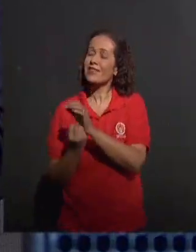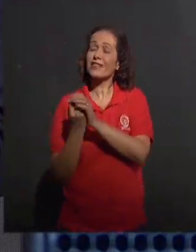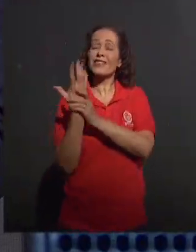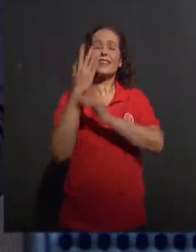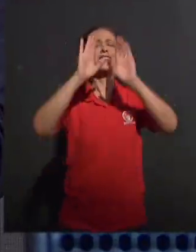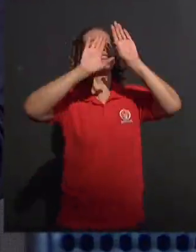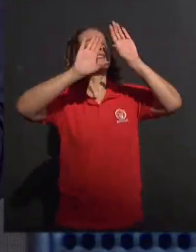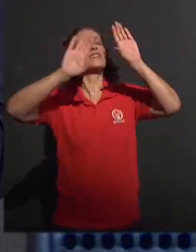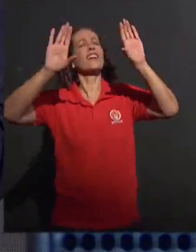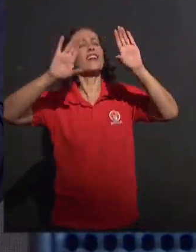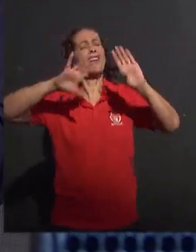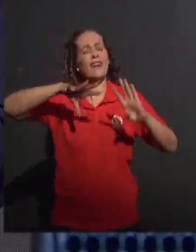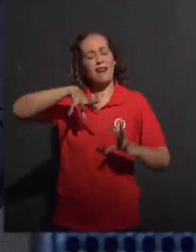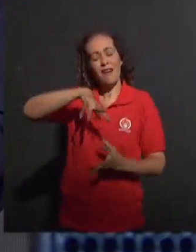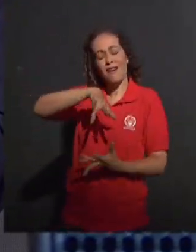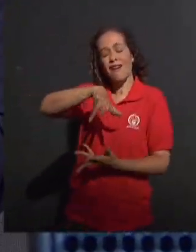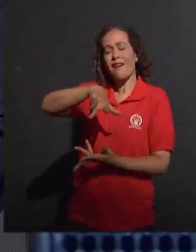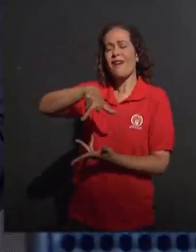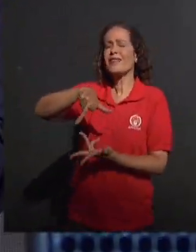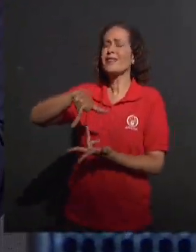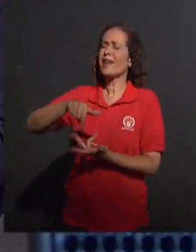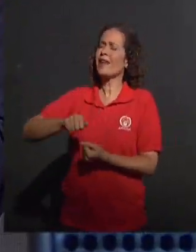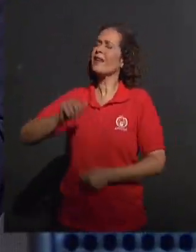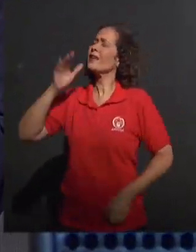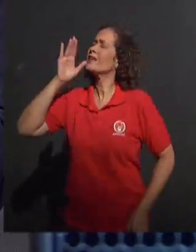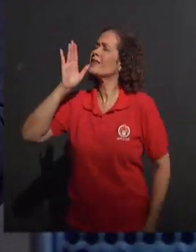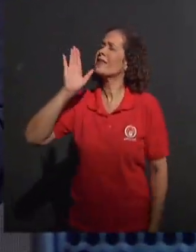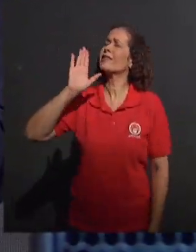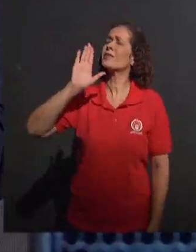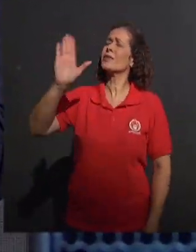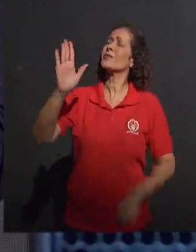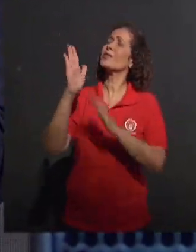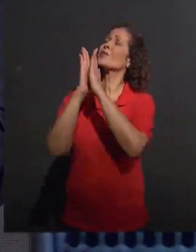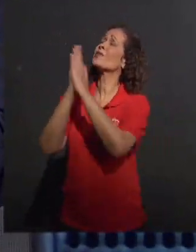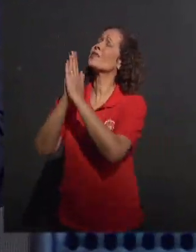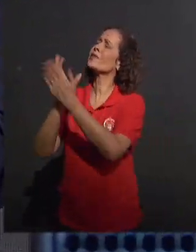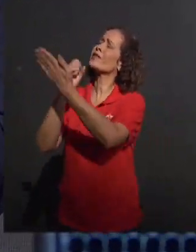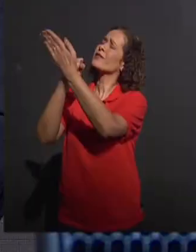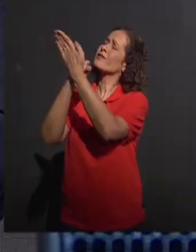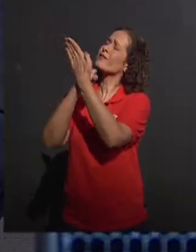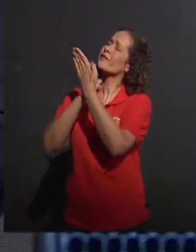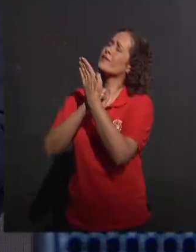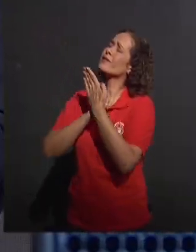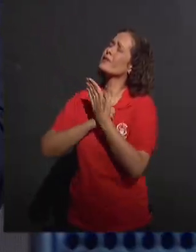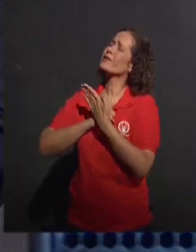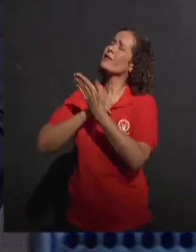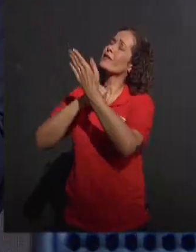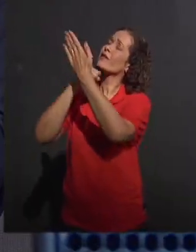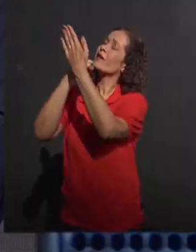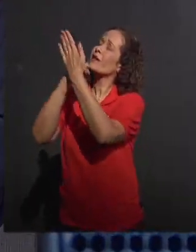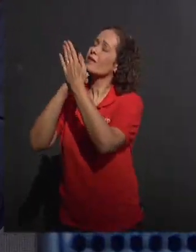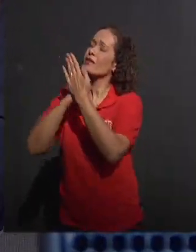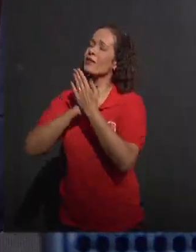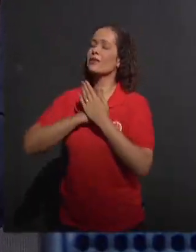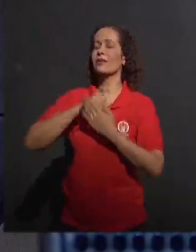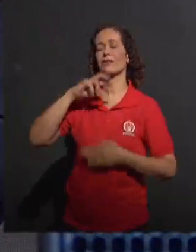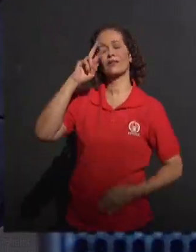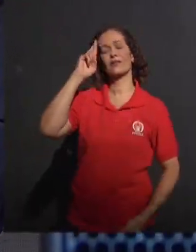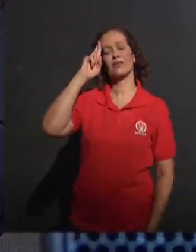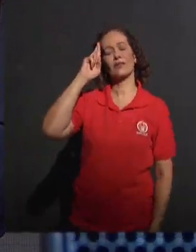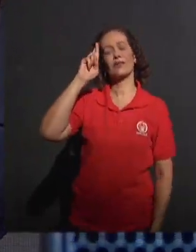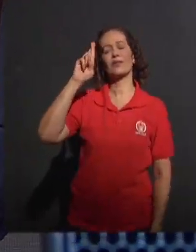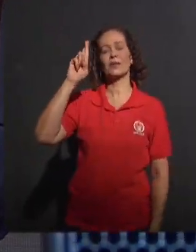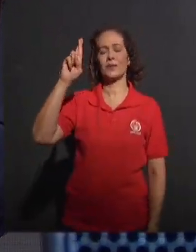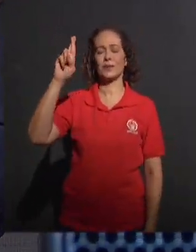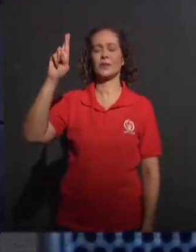Vem, Senhor, clamamos pelo teu socorro, Pai. Clamamos pelo teu socorro,